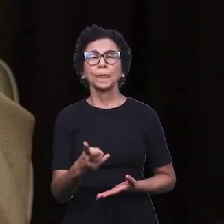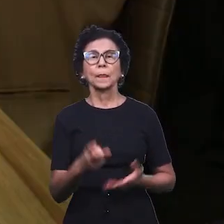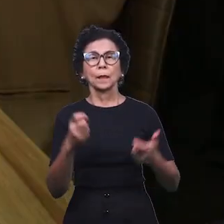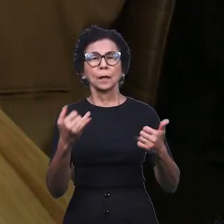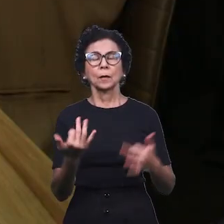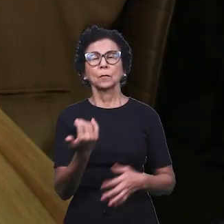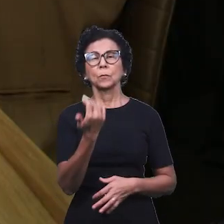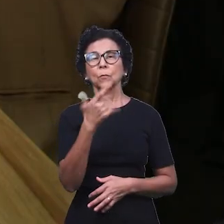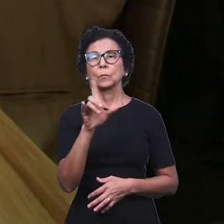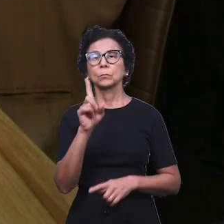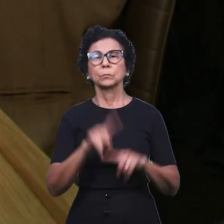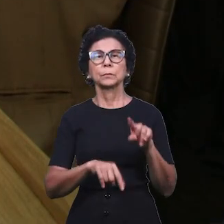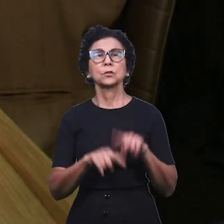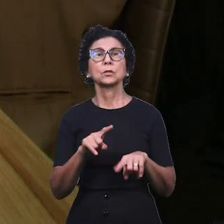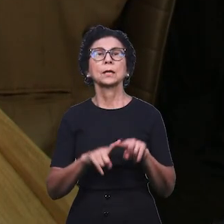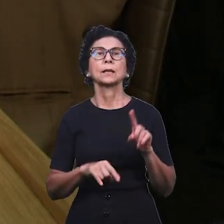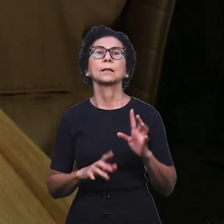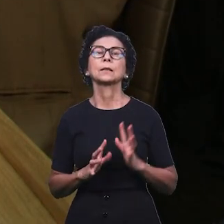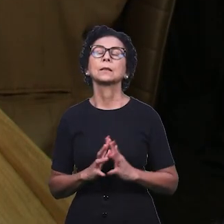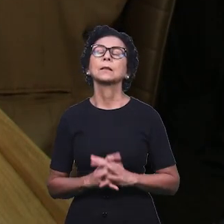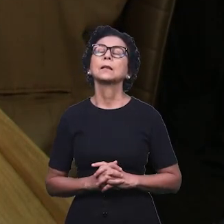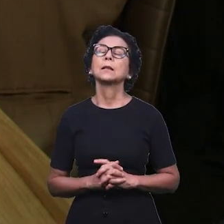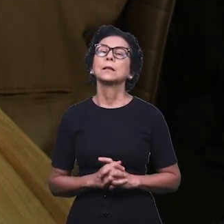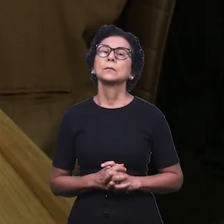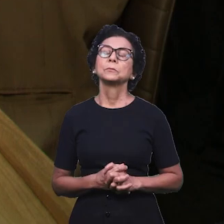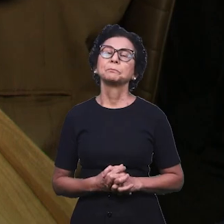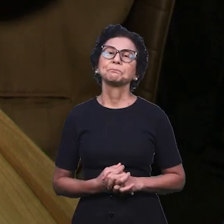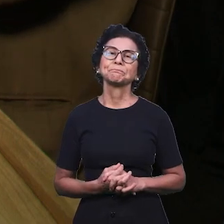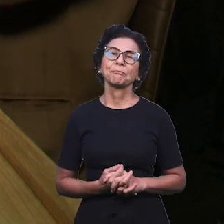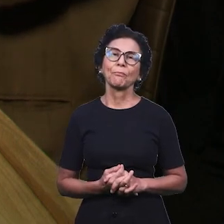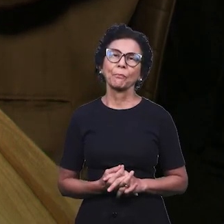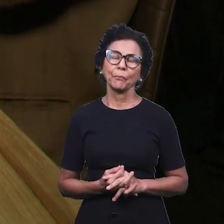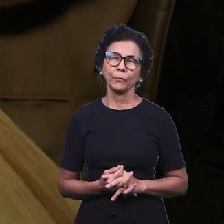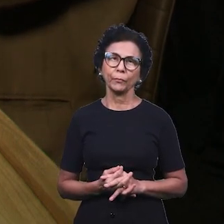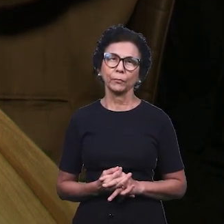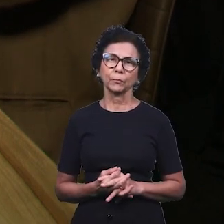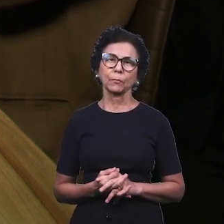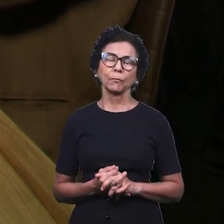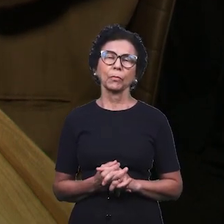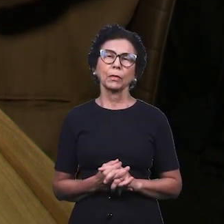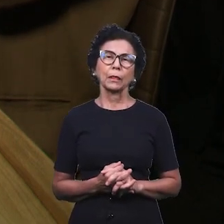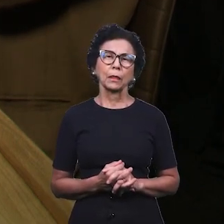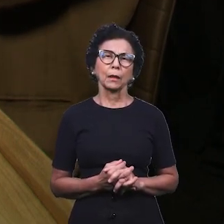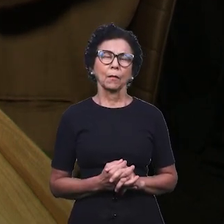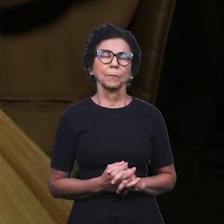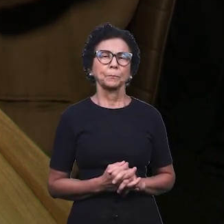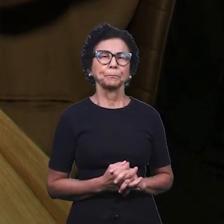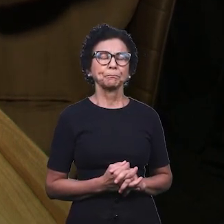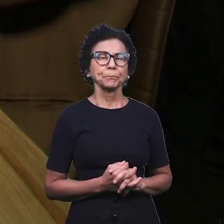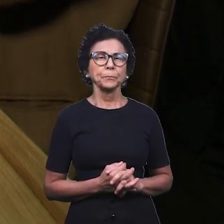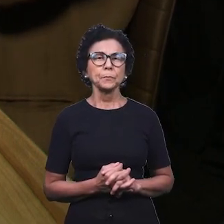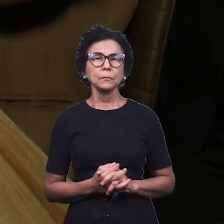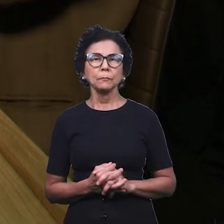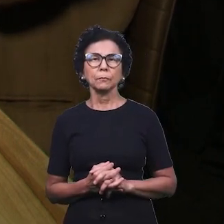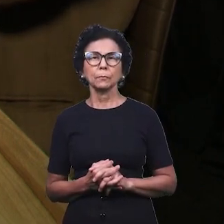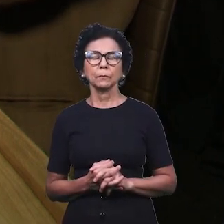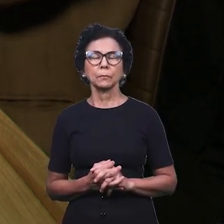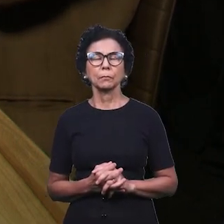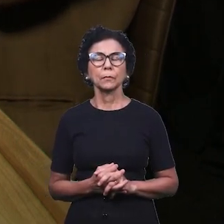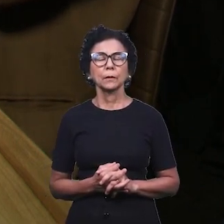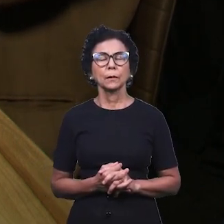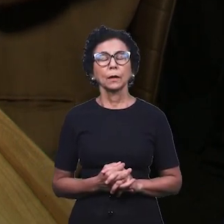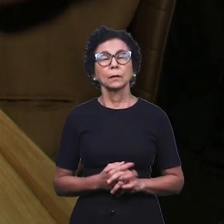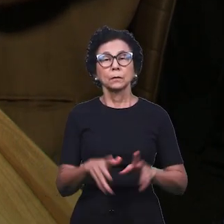Marcos. Veja bem, né? Então, depois da realização do sacrifício, né, no altar, o sacerdote